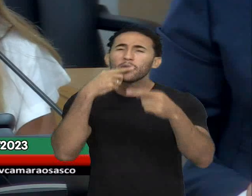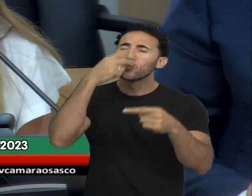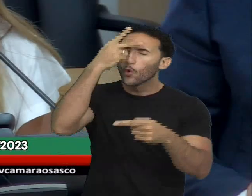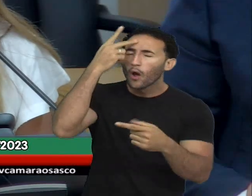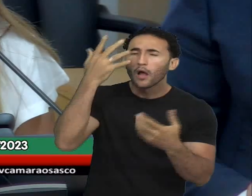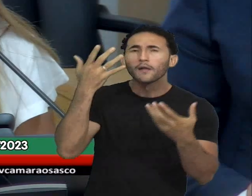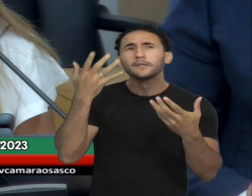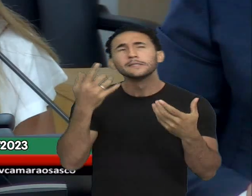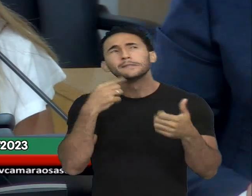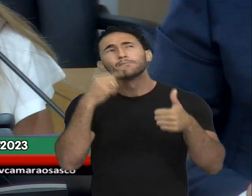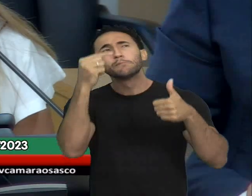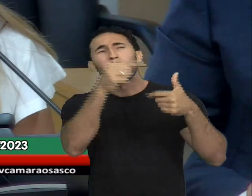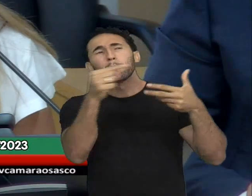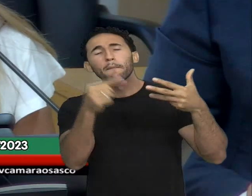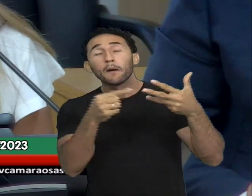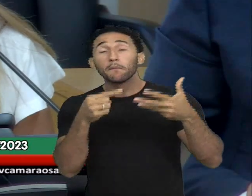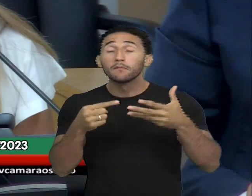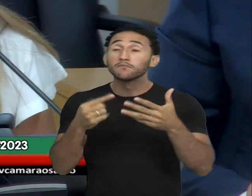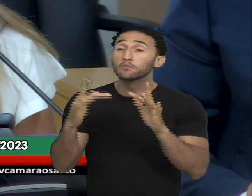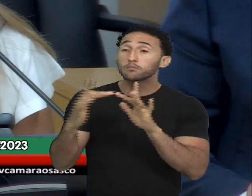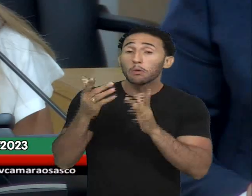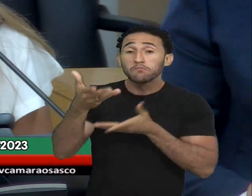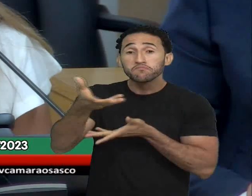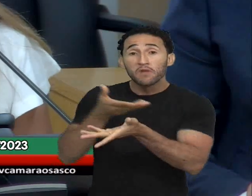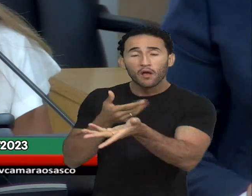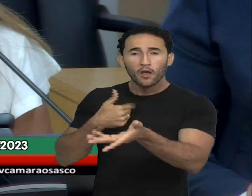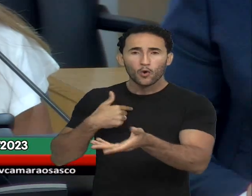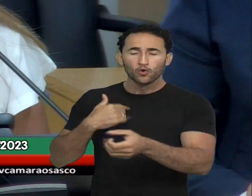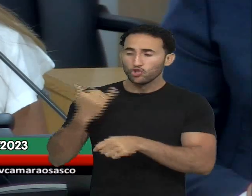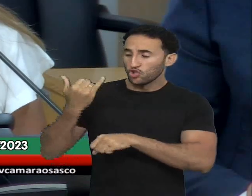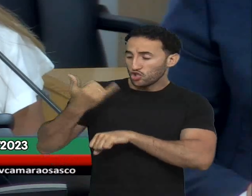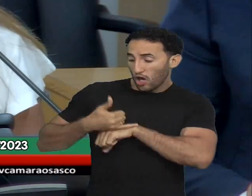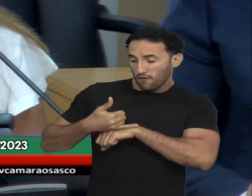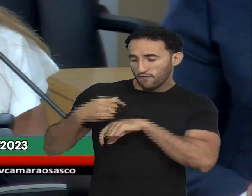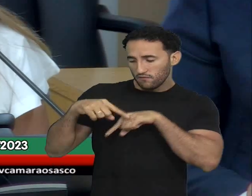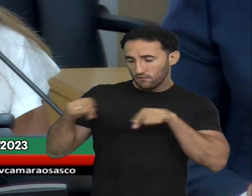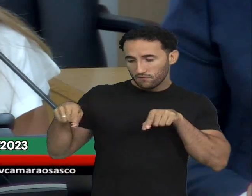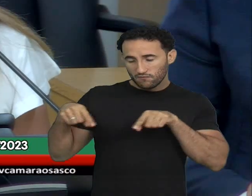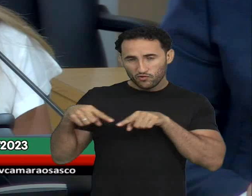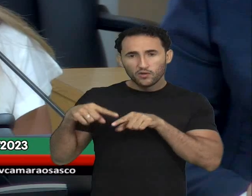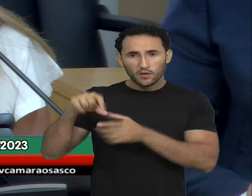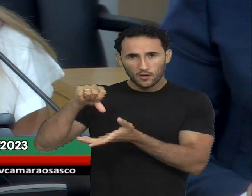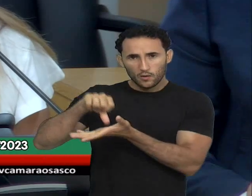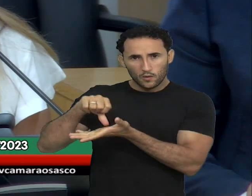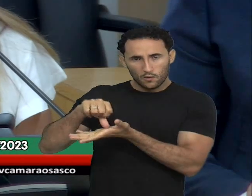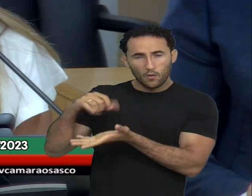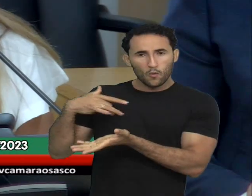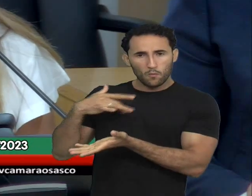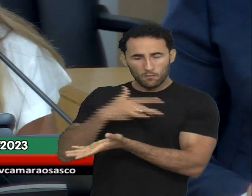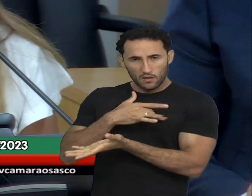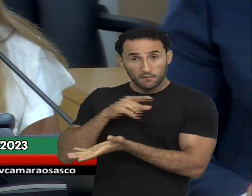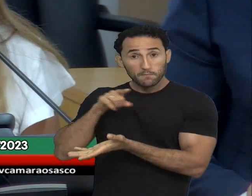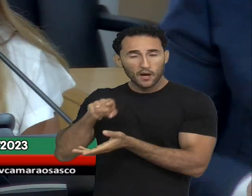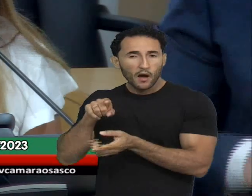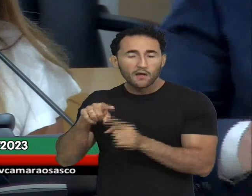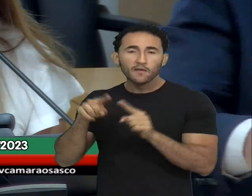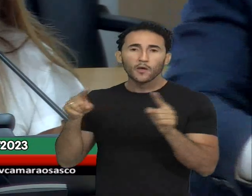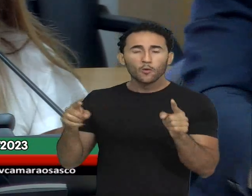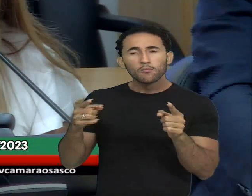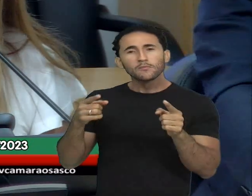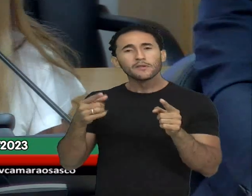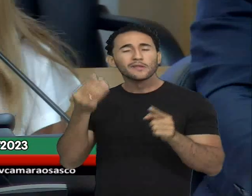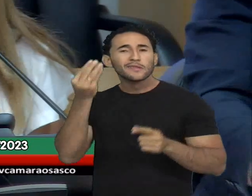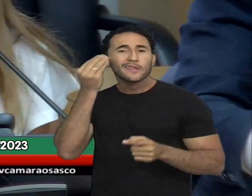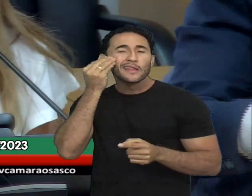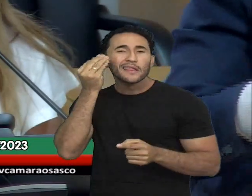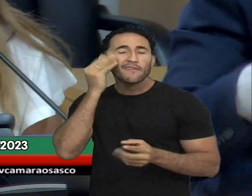uma chefe de unidade, eu não sei nem como chama, gerente de unidade, mas que ouvia de fato as pessoas,